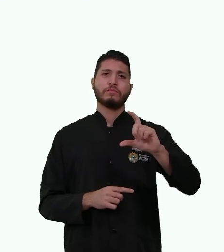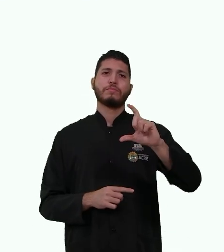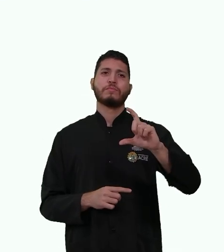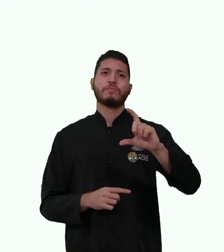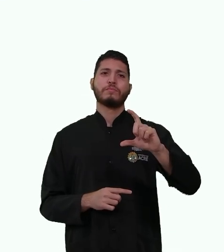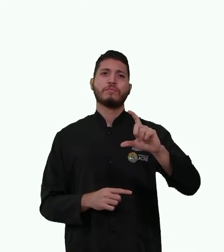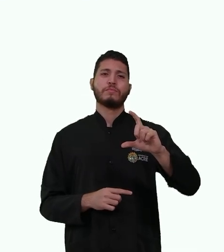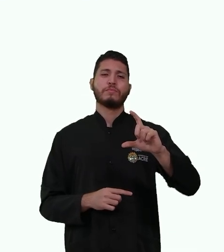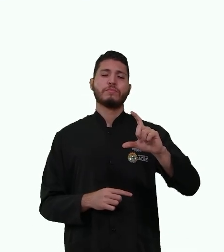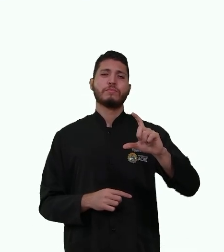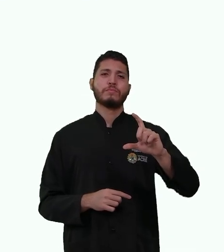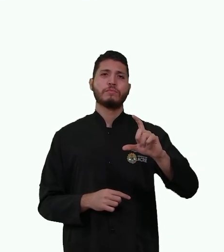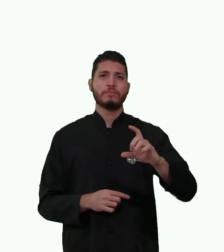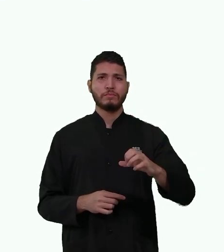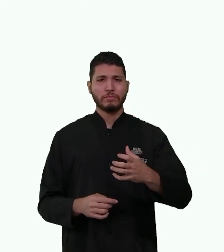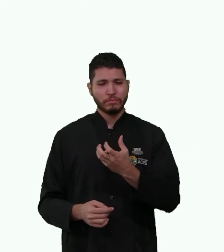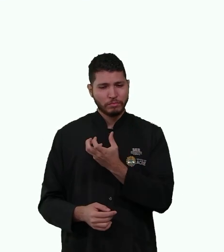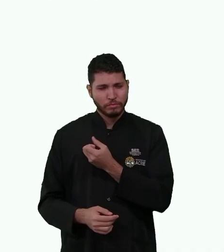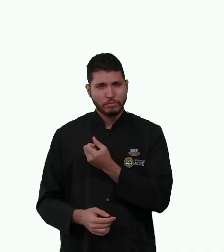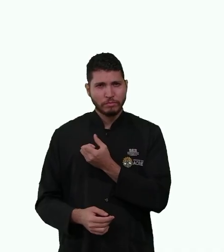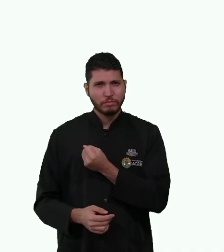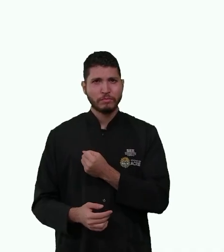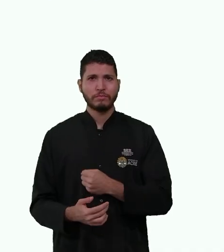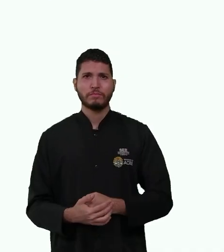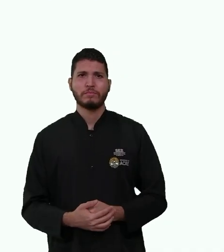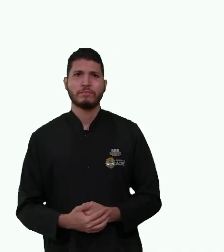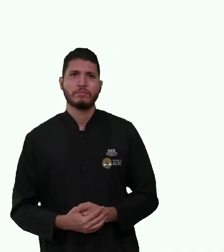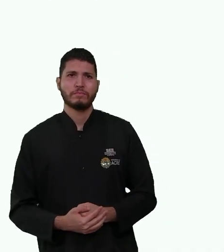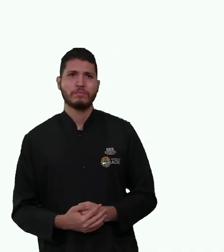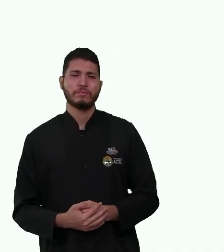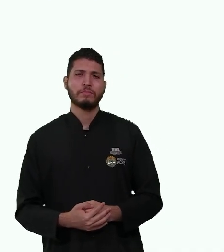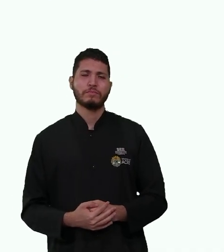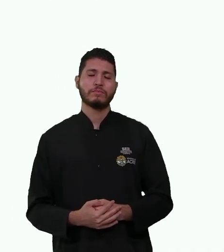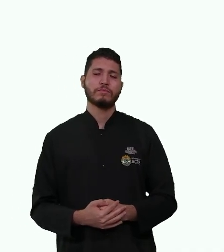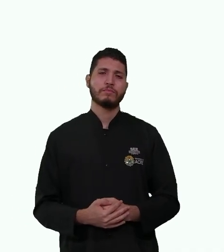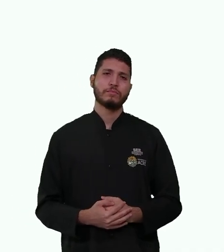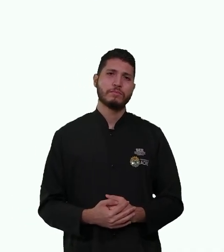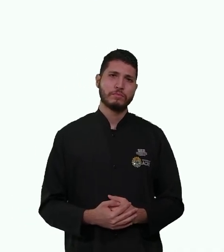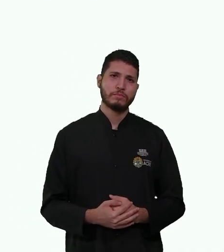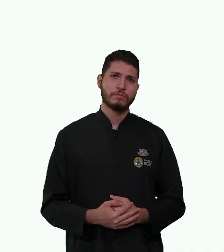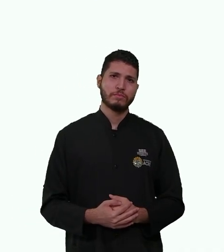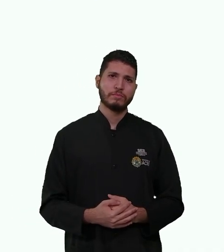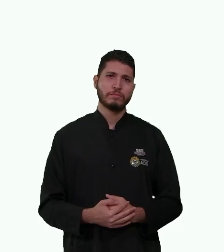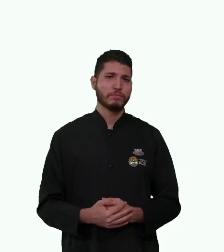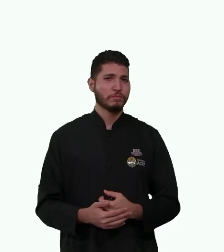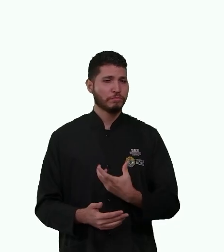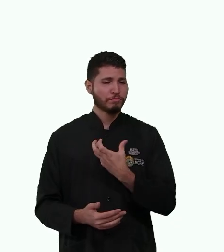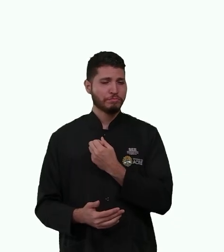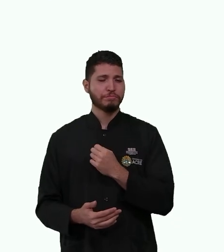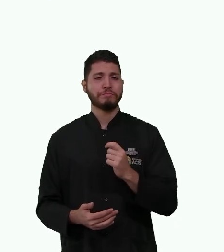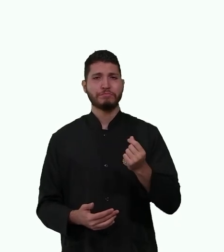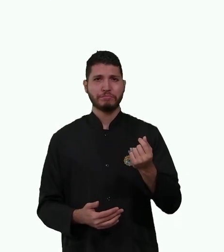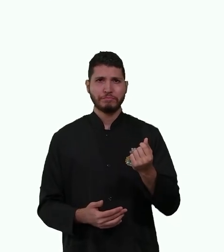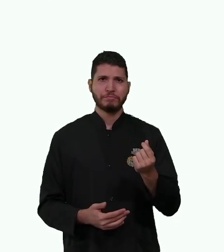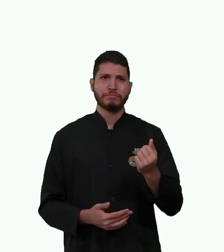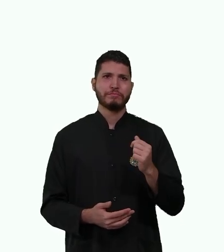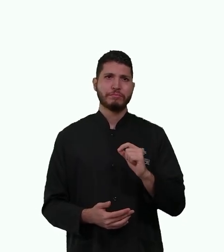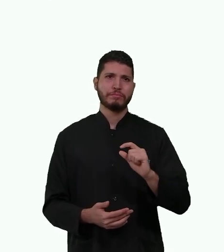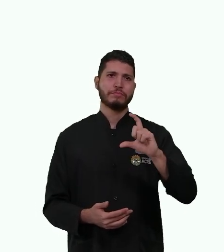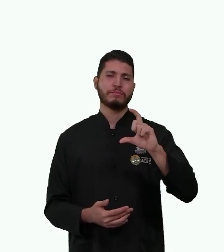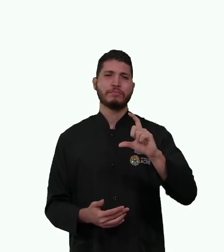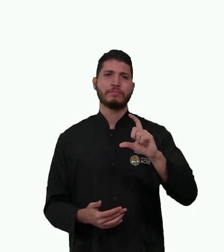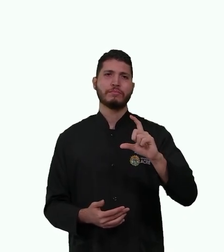só separei ali. Ali ele estava de forma geral. Então, quando a gente tem esse fator para aumento, ó, quando um produto recebe